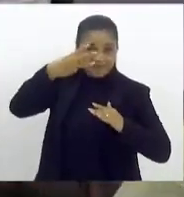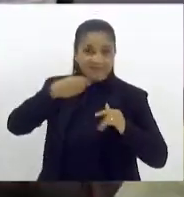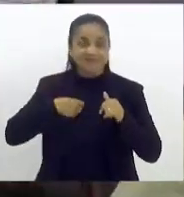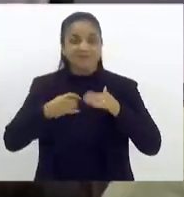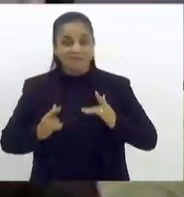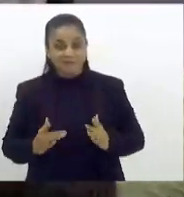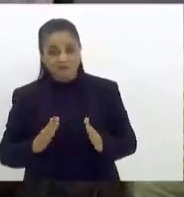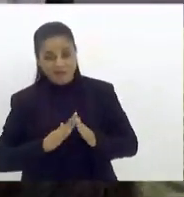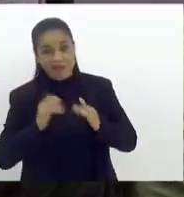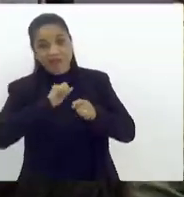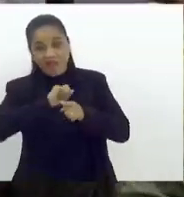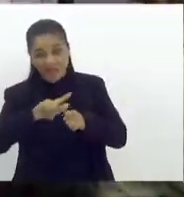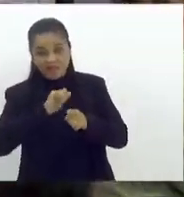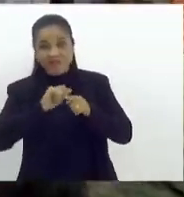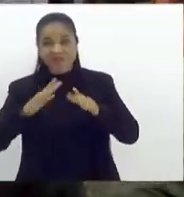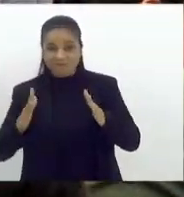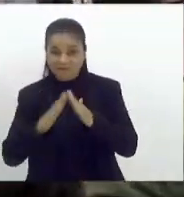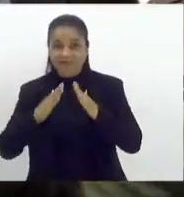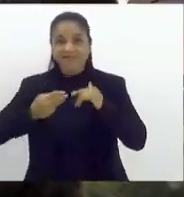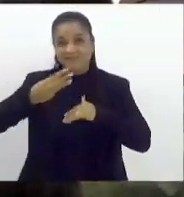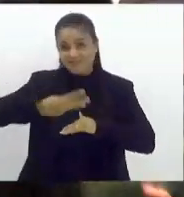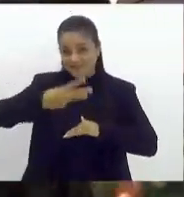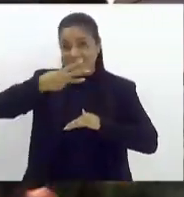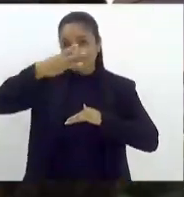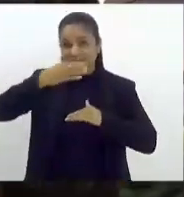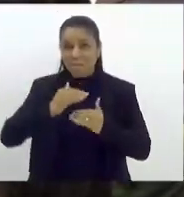mato três andar